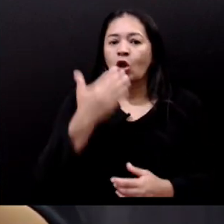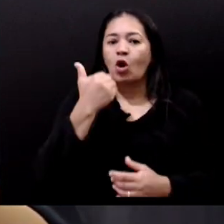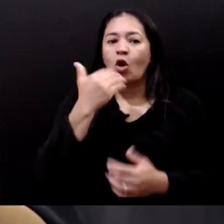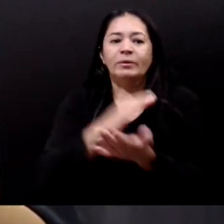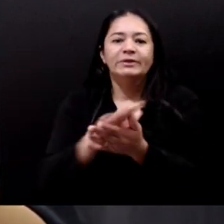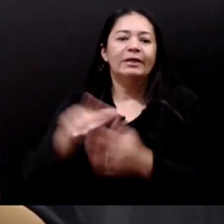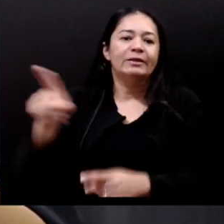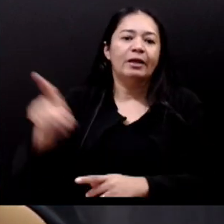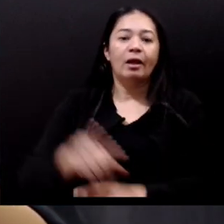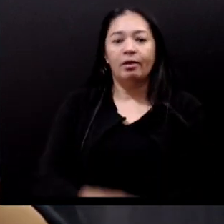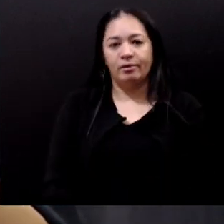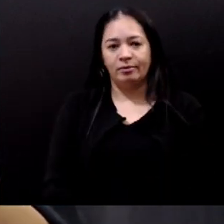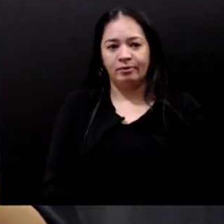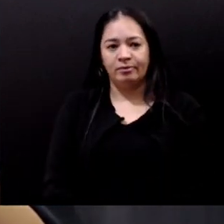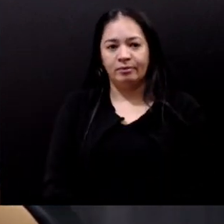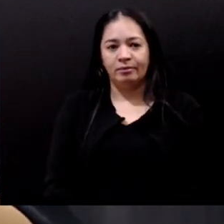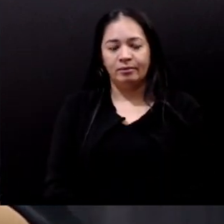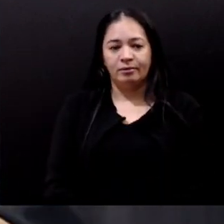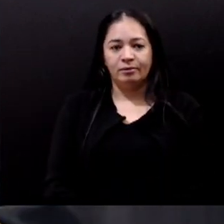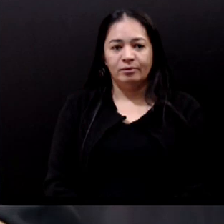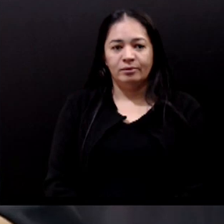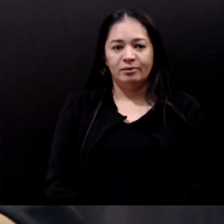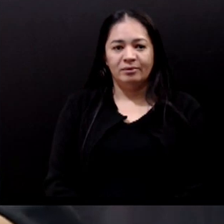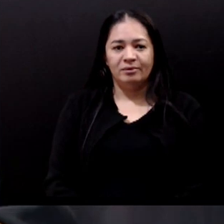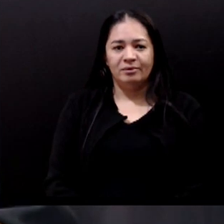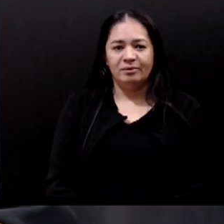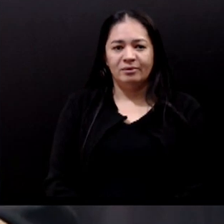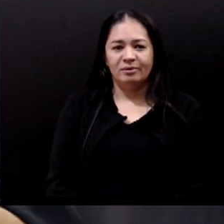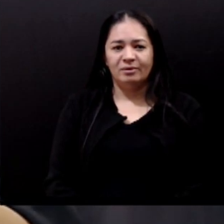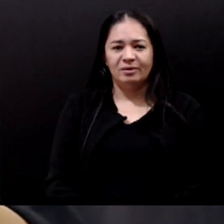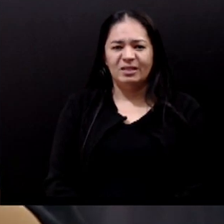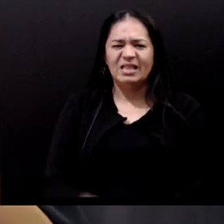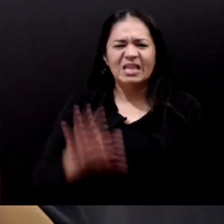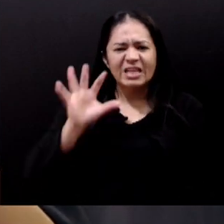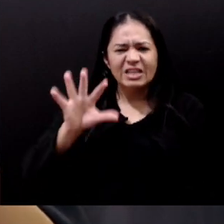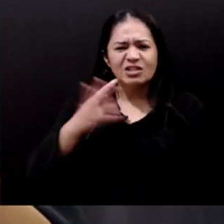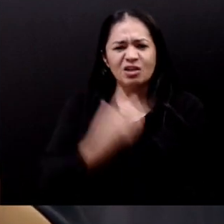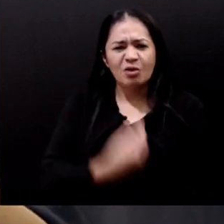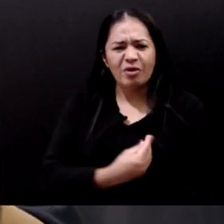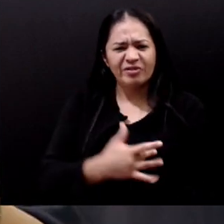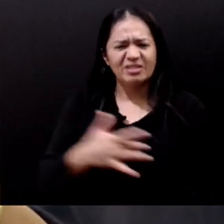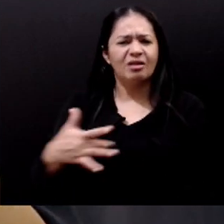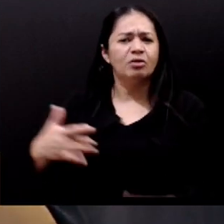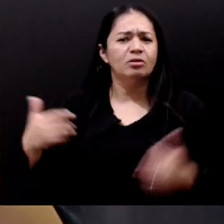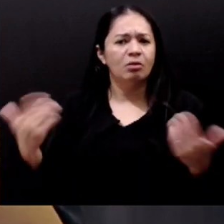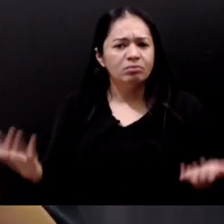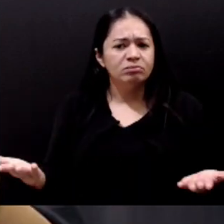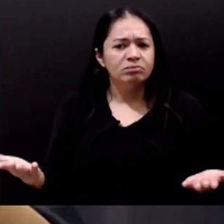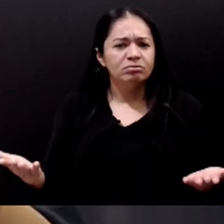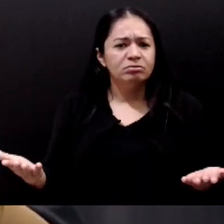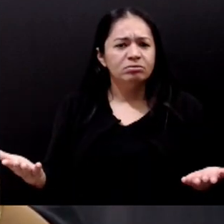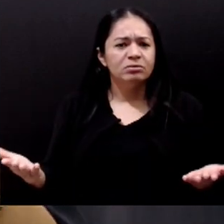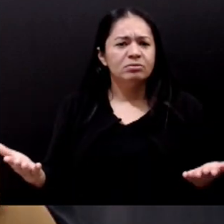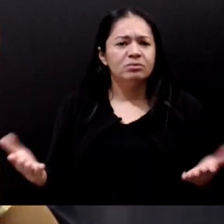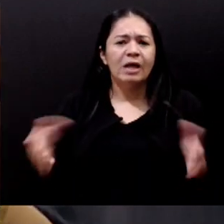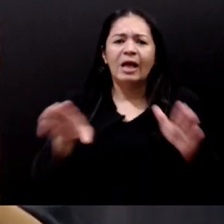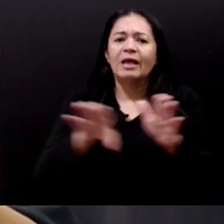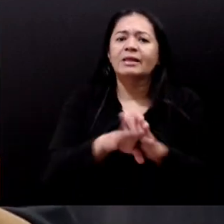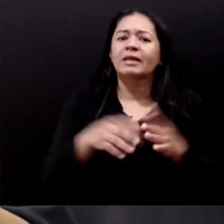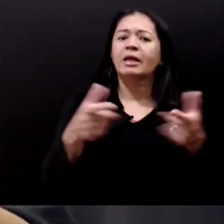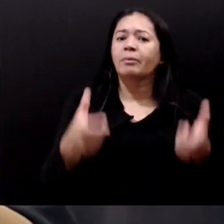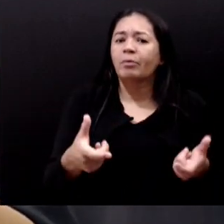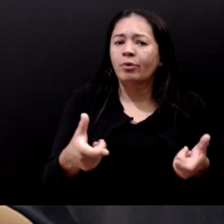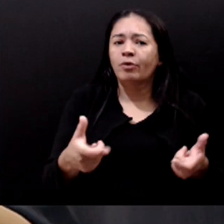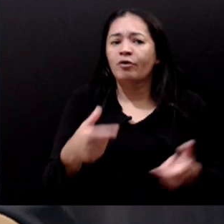nem tudo é uhum. orgânico. Poxa, será que isso é uma vida saudável mesmo? É saudável até que ponto. Você não está ingerindo açúcar do bolo,